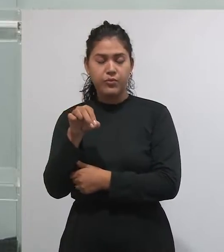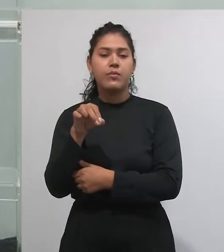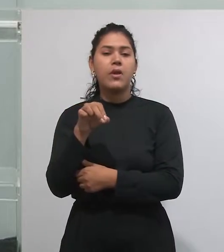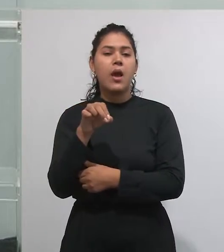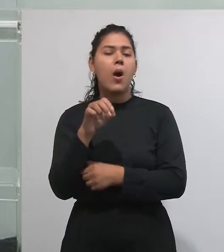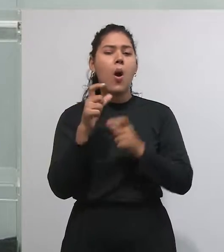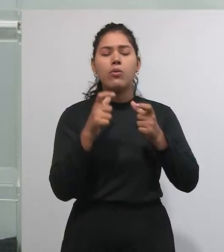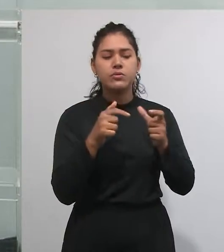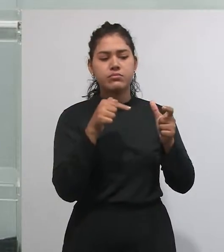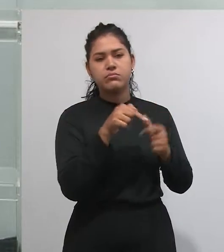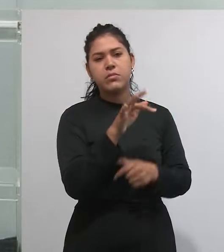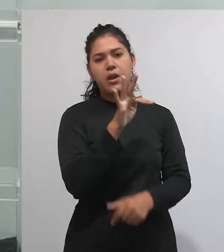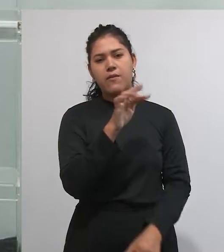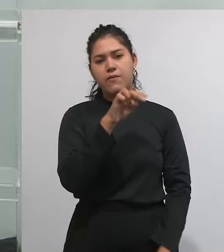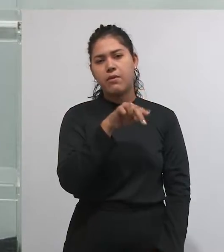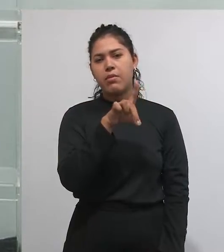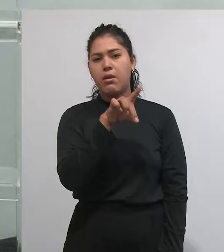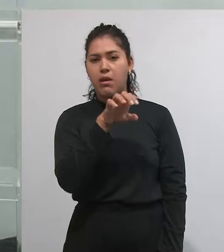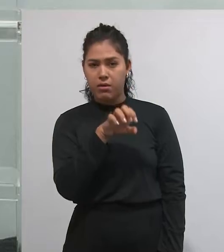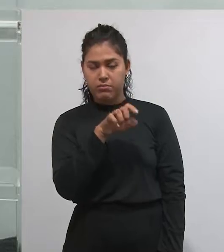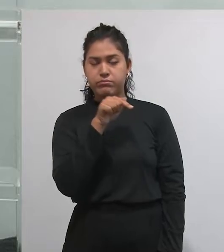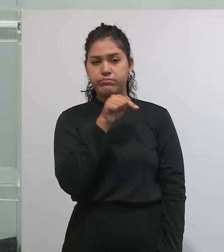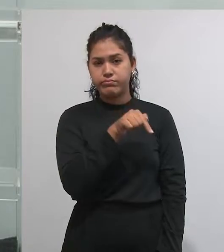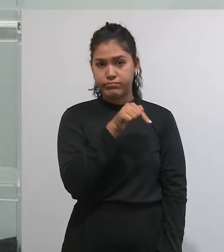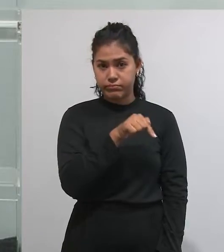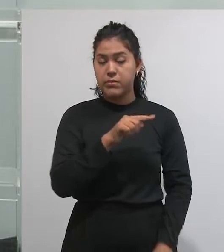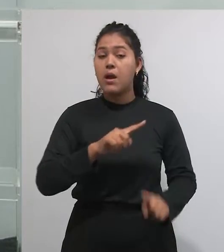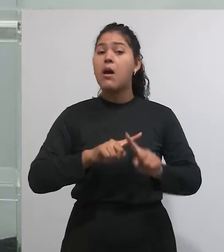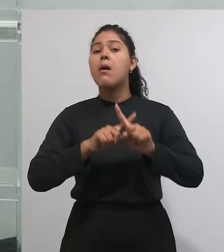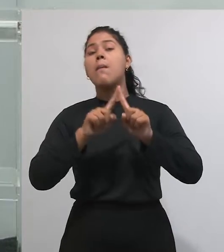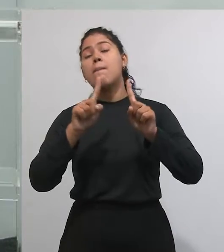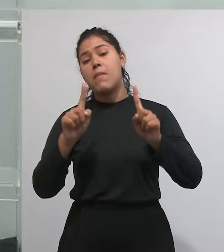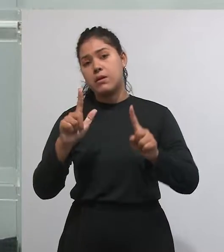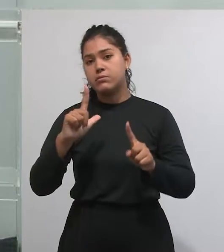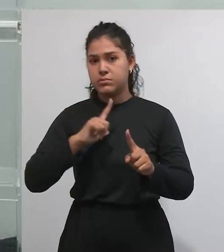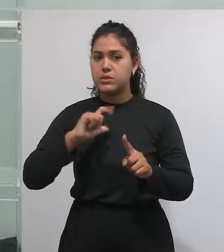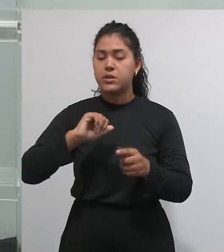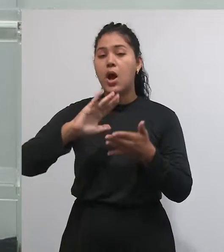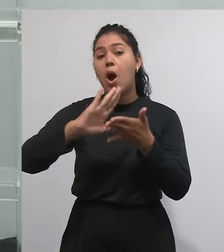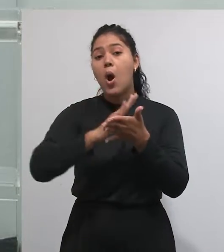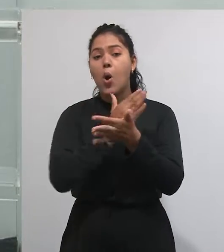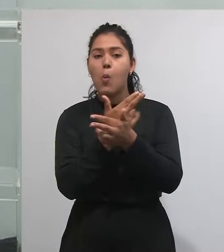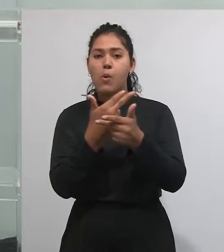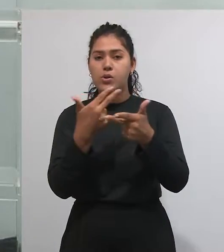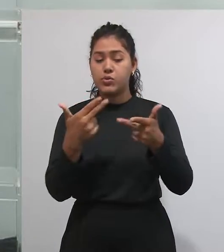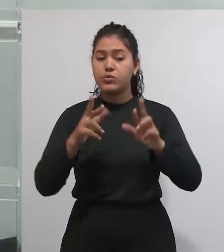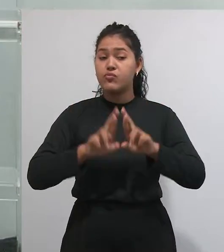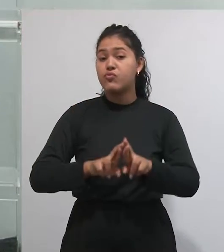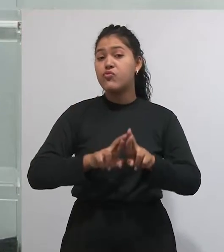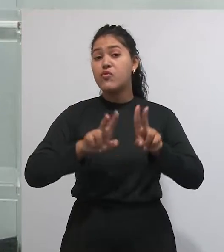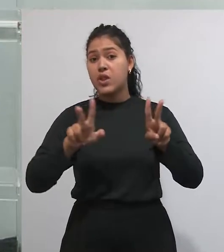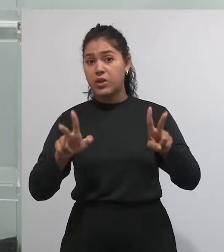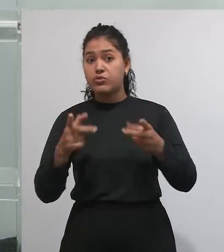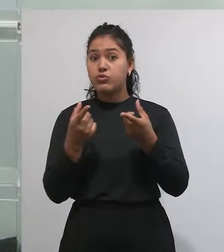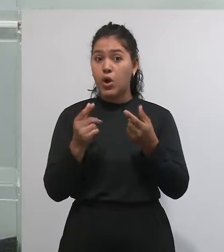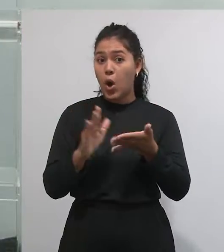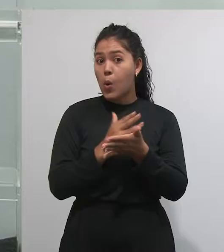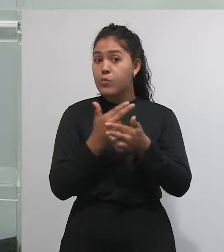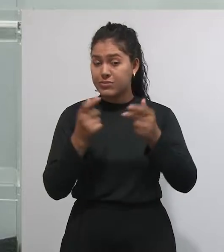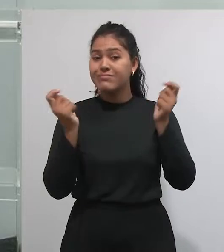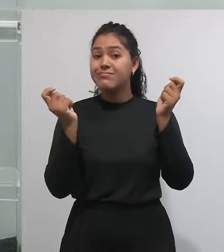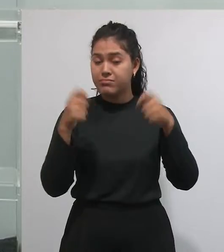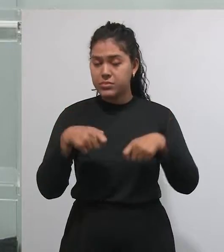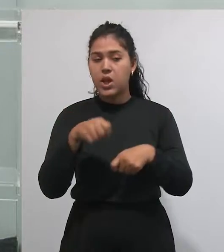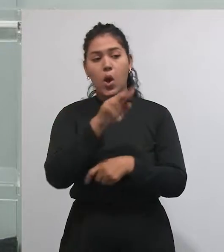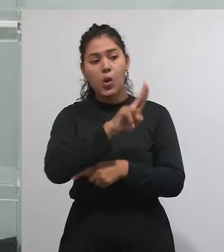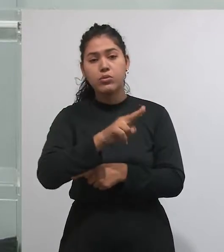o FNDE, e vai para o Fundeb. Há coisas e há processos que podem ser gastos com o Fundeb e outros que